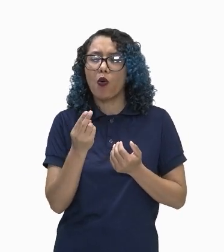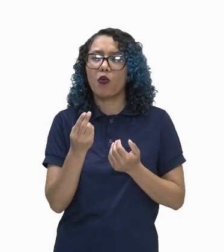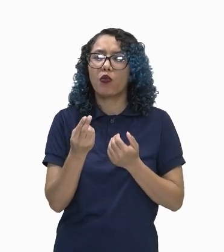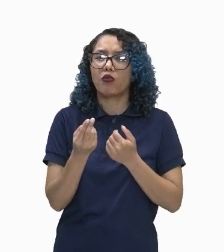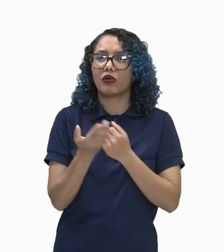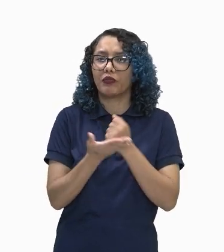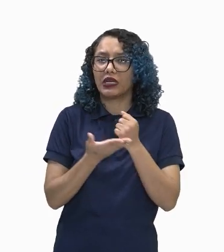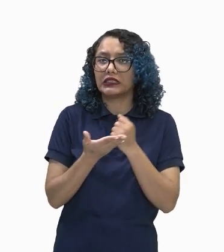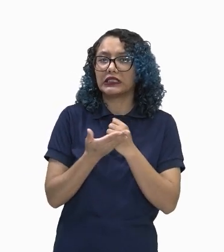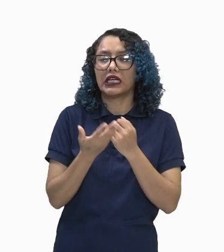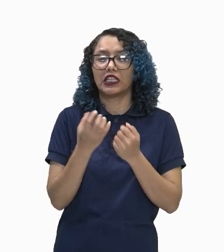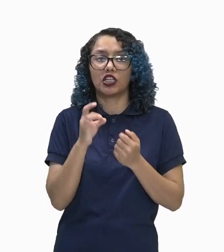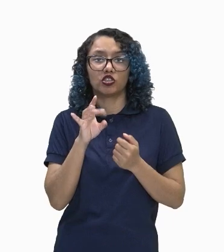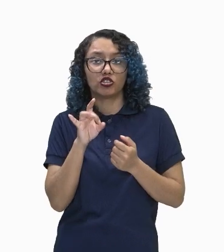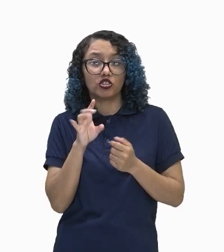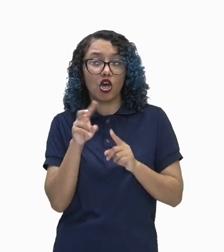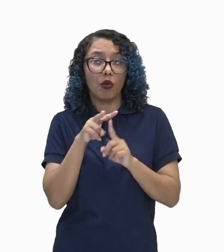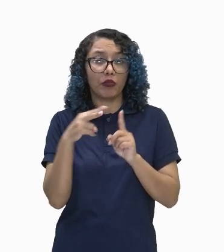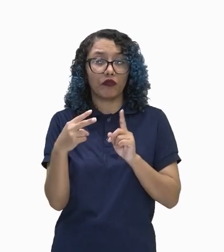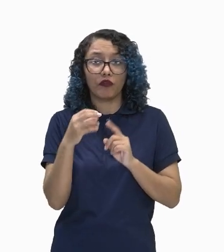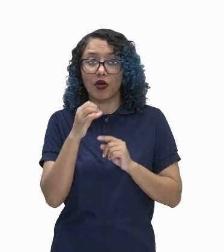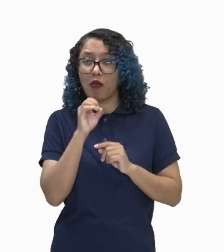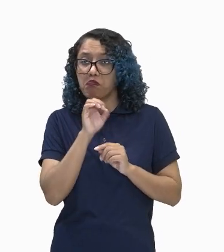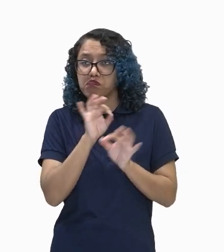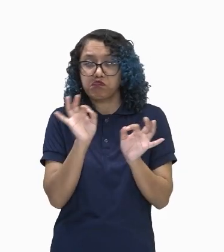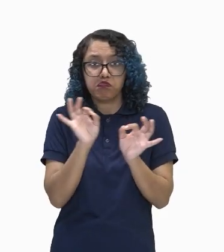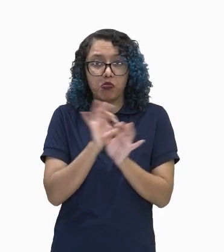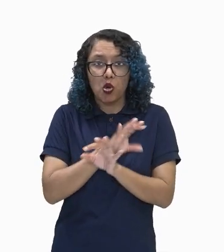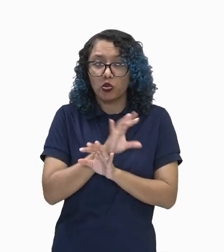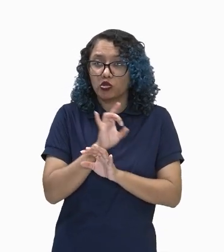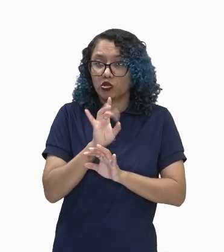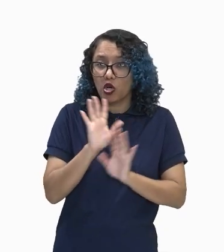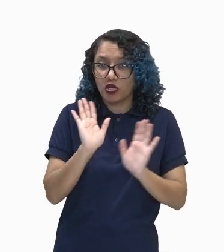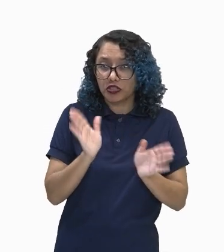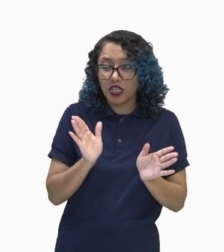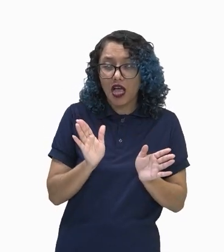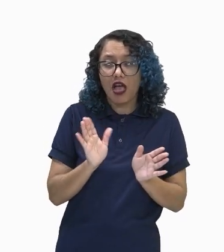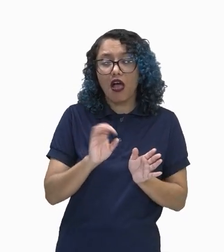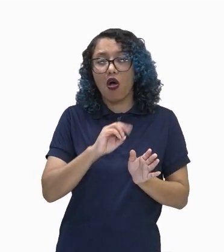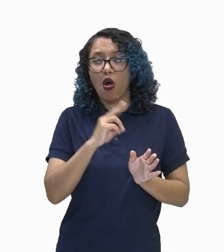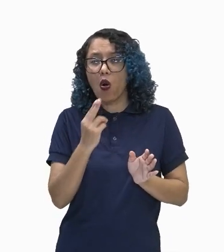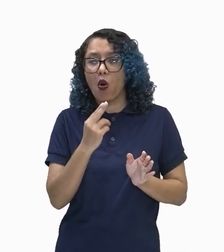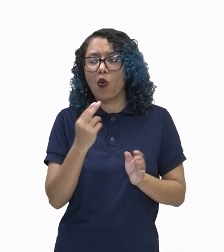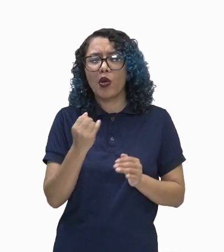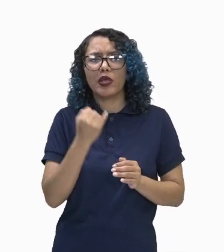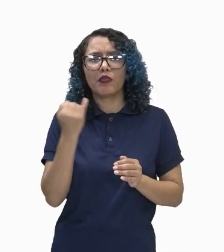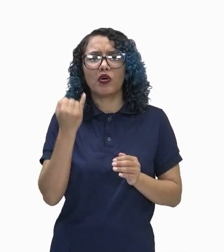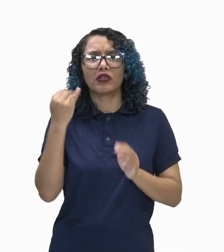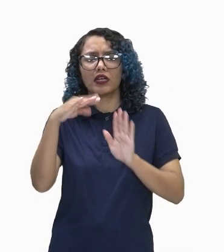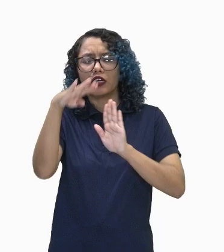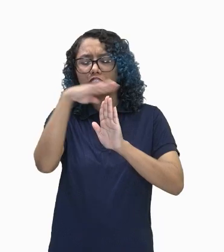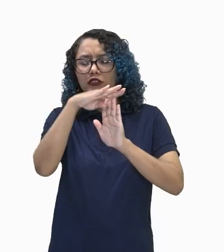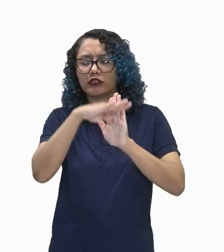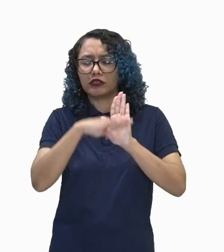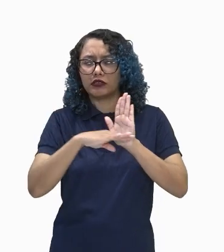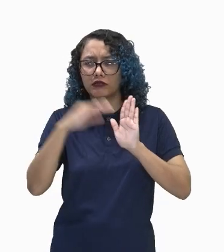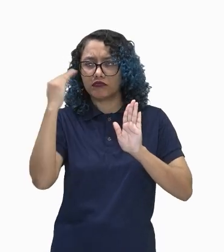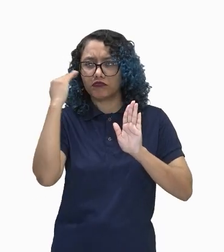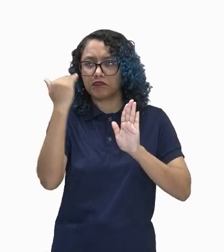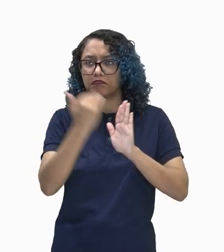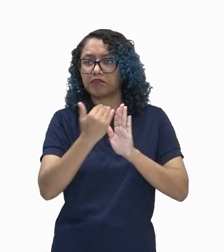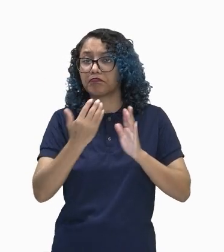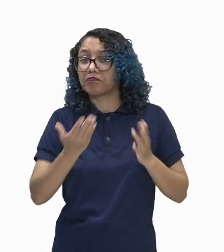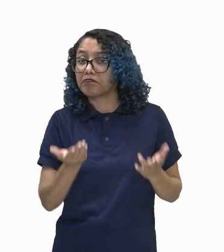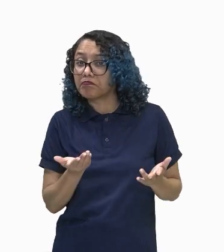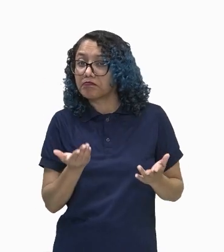minha impressão e apenas isso, ou é interessante que eu possa seguir uma espécie de um roteiro? Ora, e aí vem a